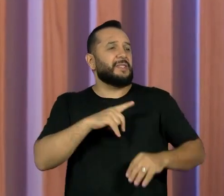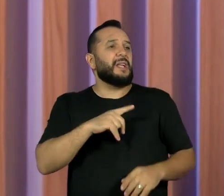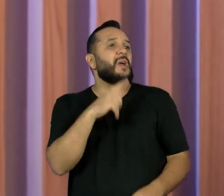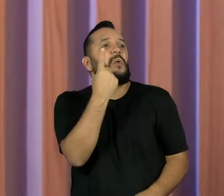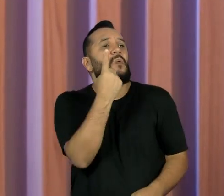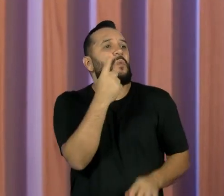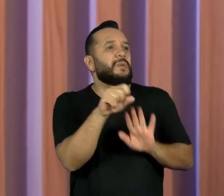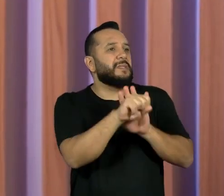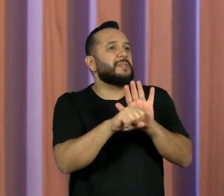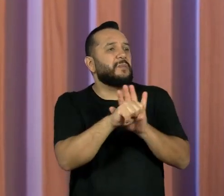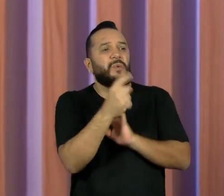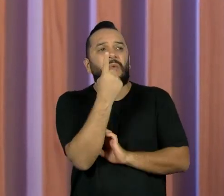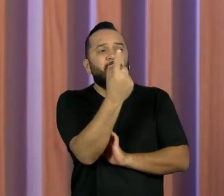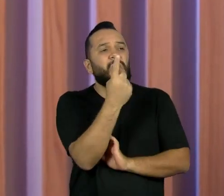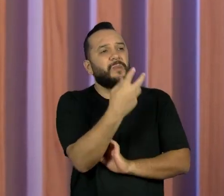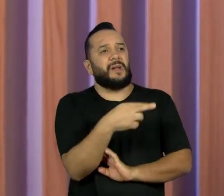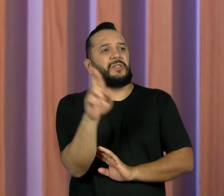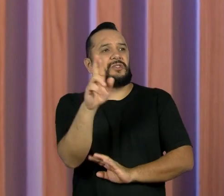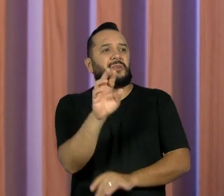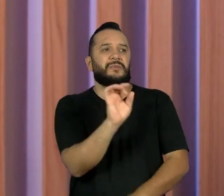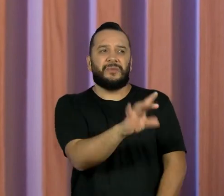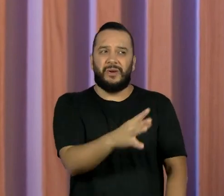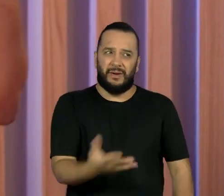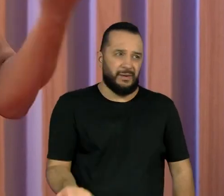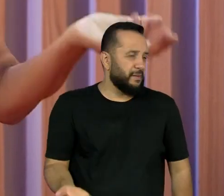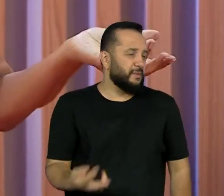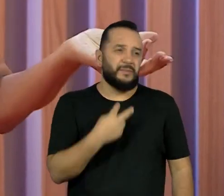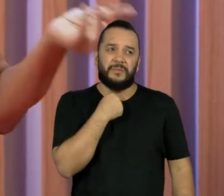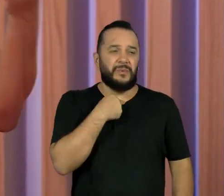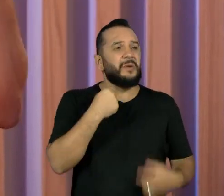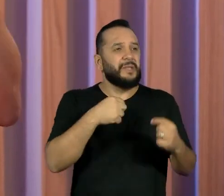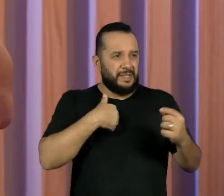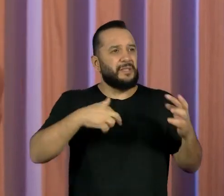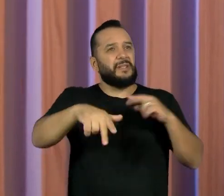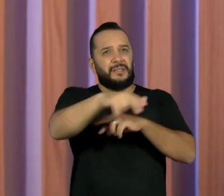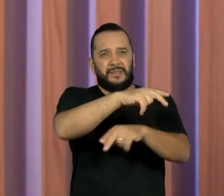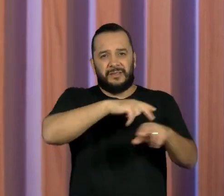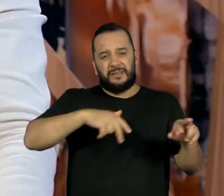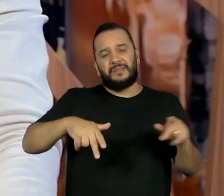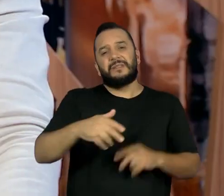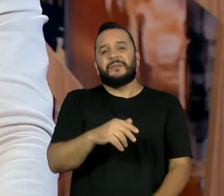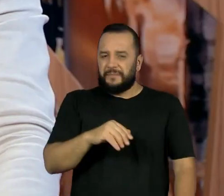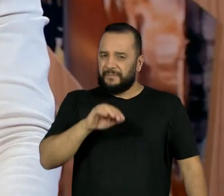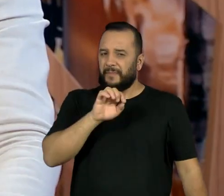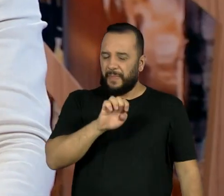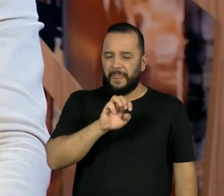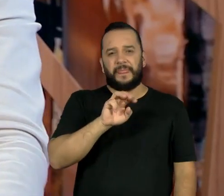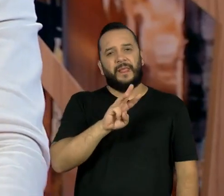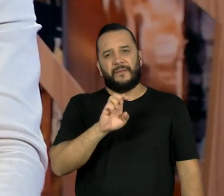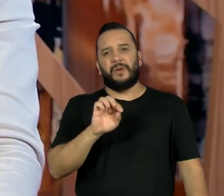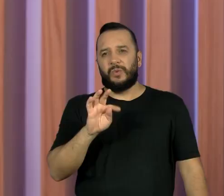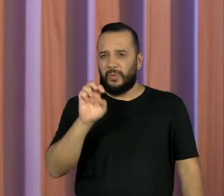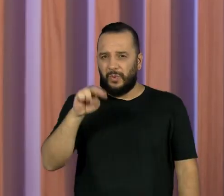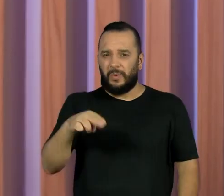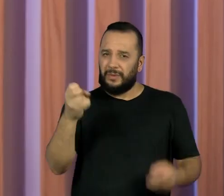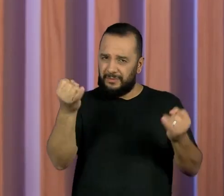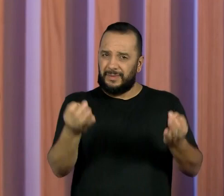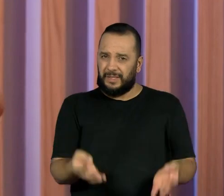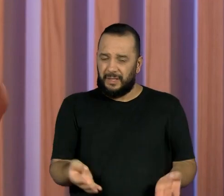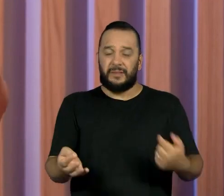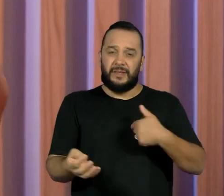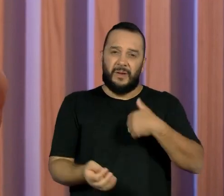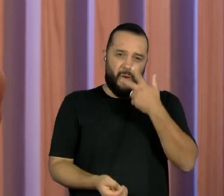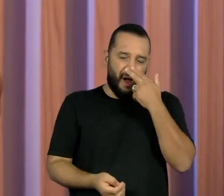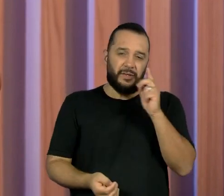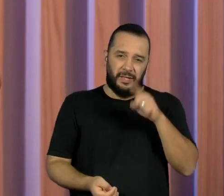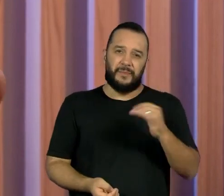símbolo de uma religião. Exato. Então, isso que Everton está chamando a atenção, que eu também acho bastante importante, é